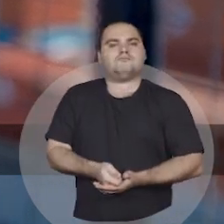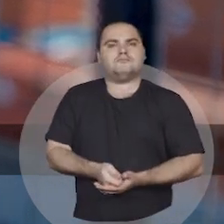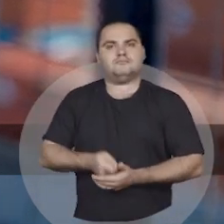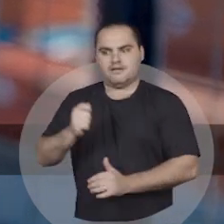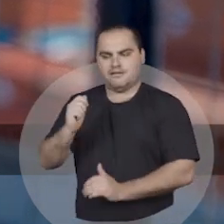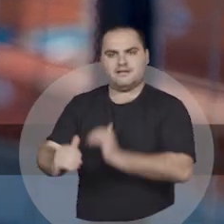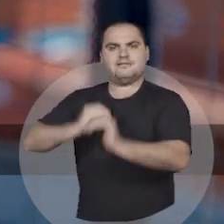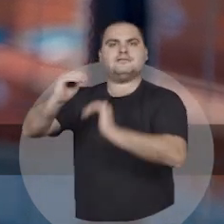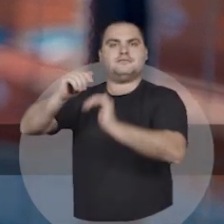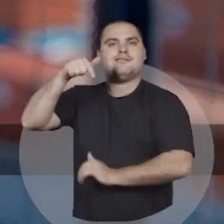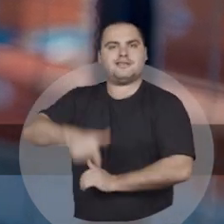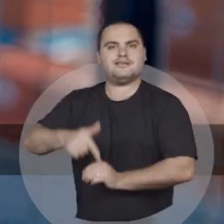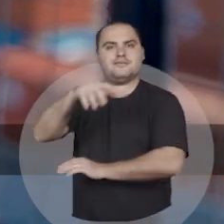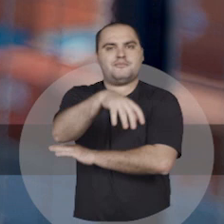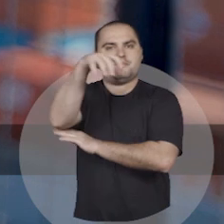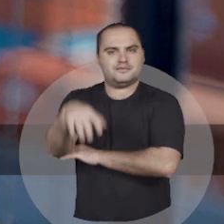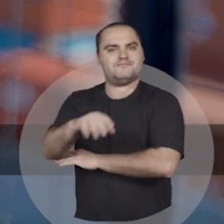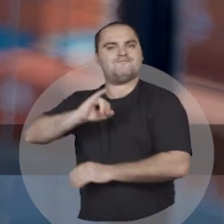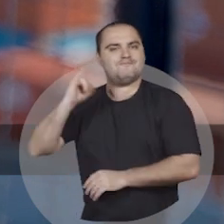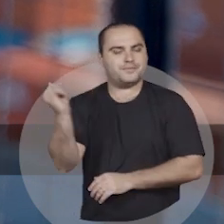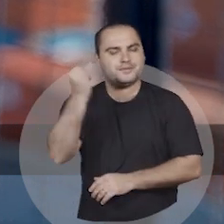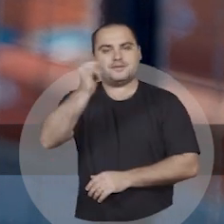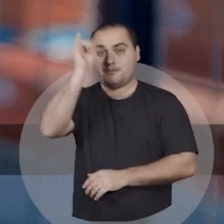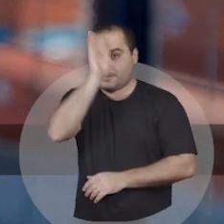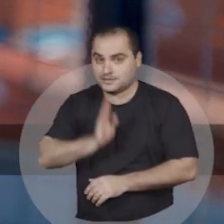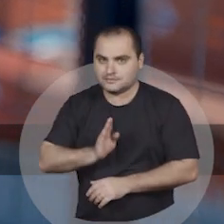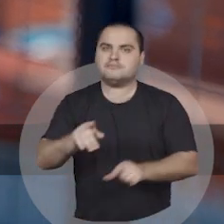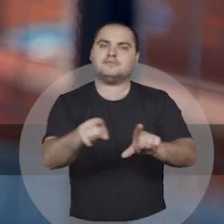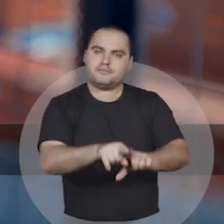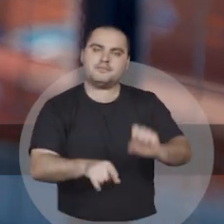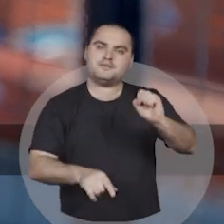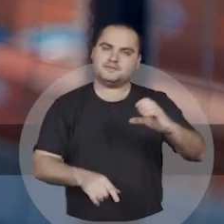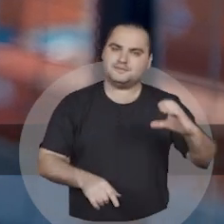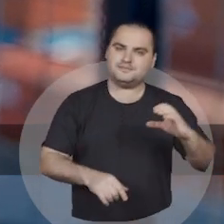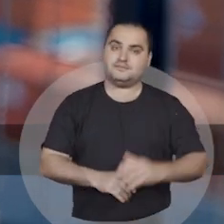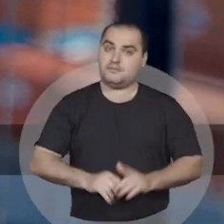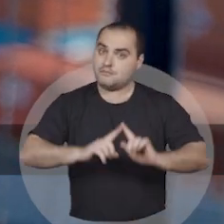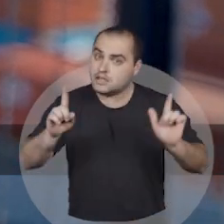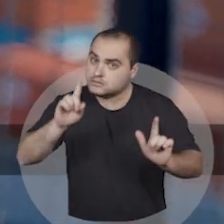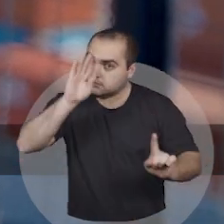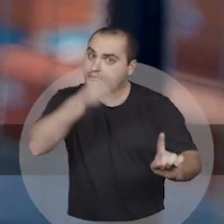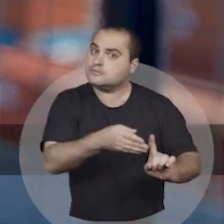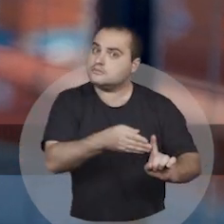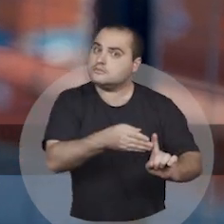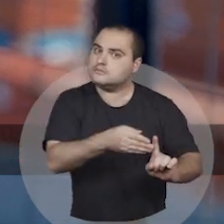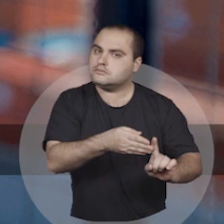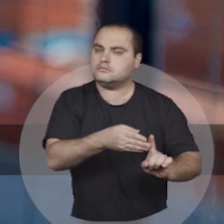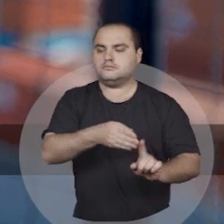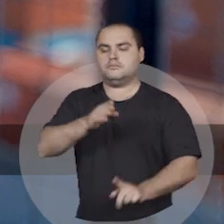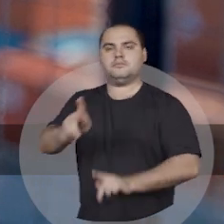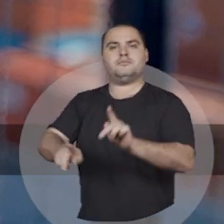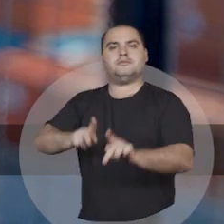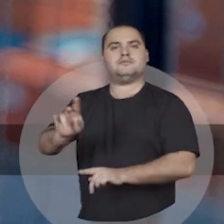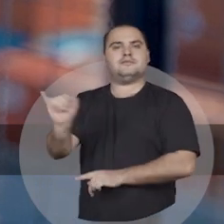compromisso, promover o crescimento deste porto tão importante para o Brasil e para Santa Catarina, mas principalmente